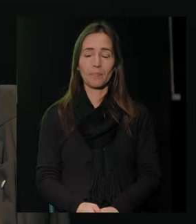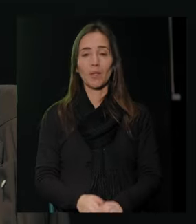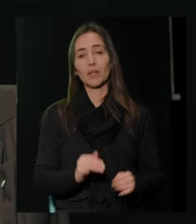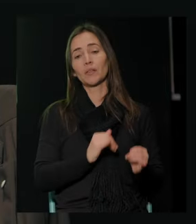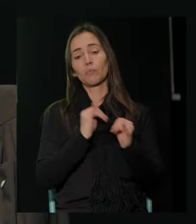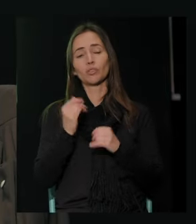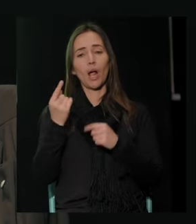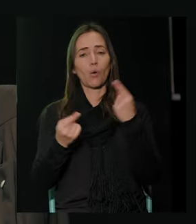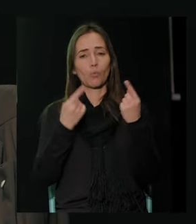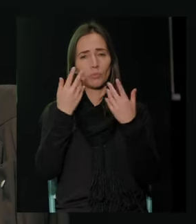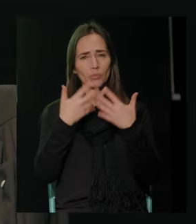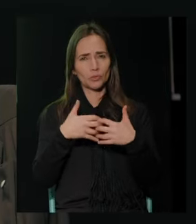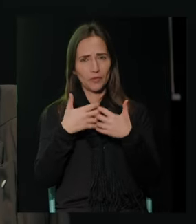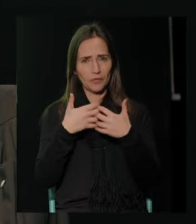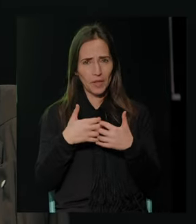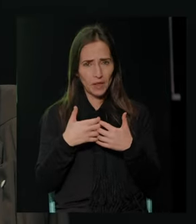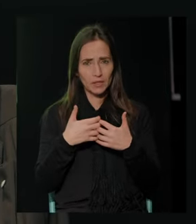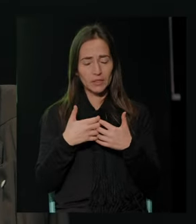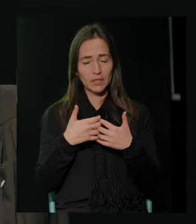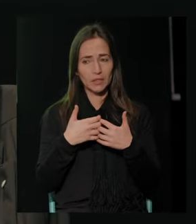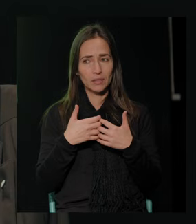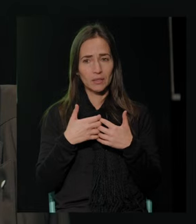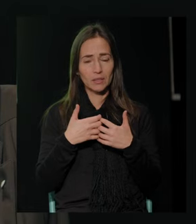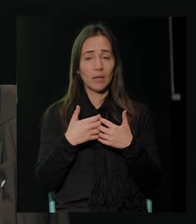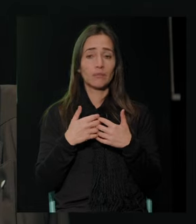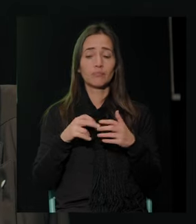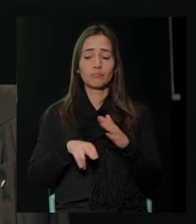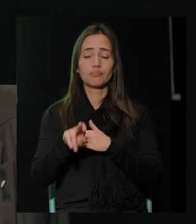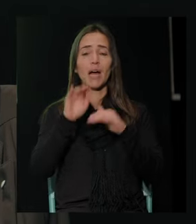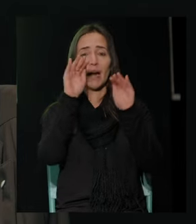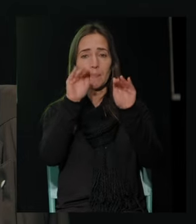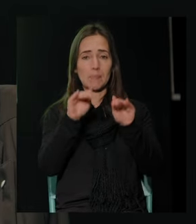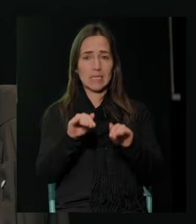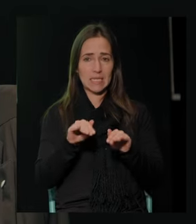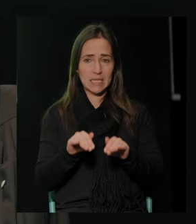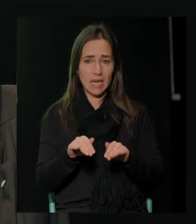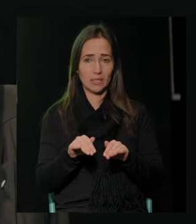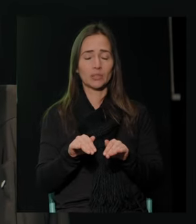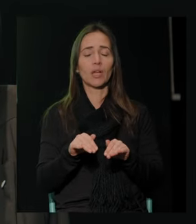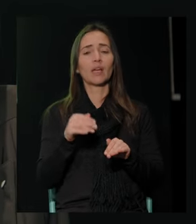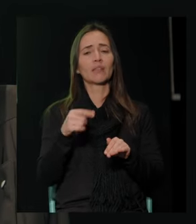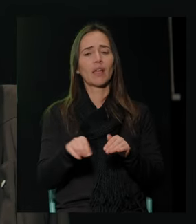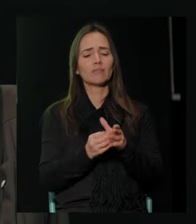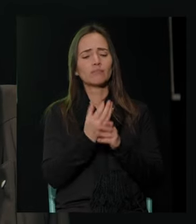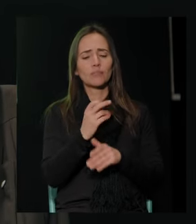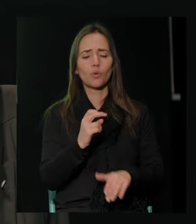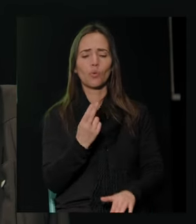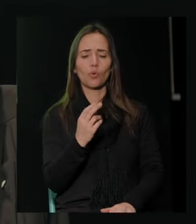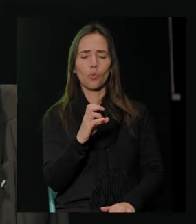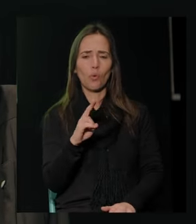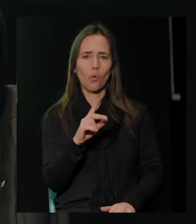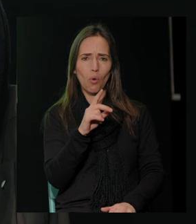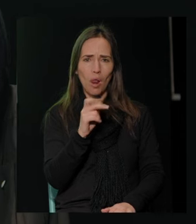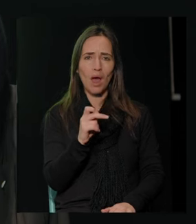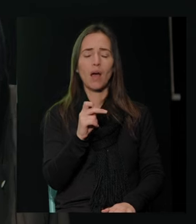Depois há algumas dúvidas, depois entras naquilo, são uns armazéns onde se produz rúcula, folhas de mostarda, blá blá